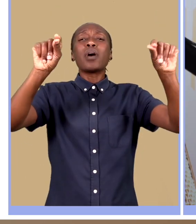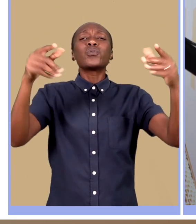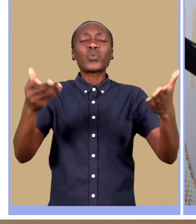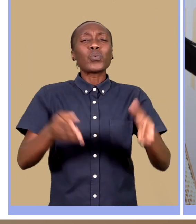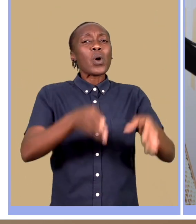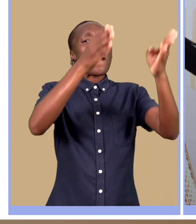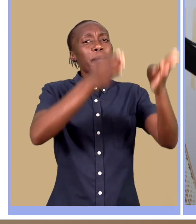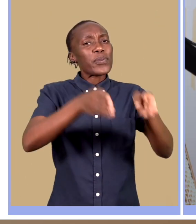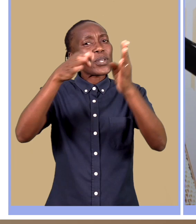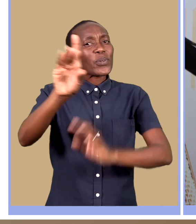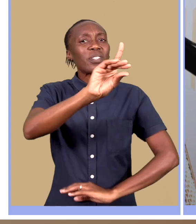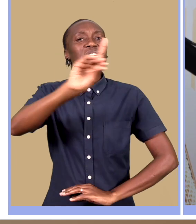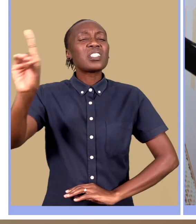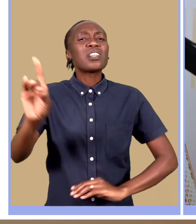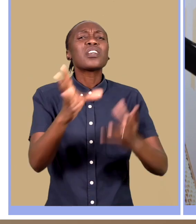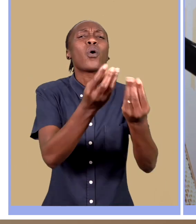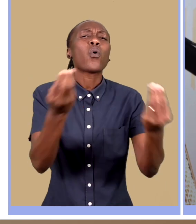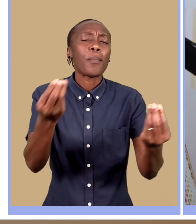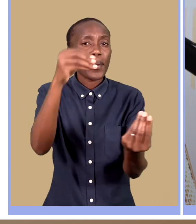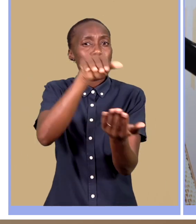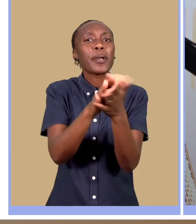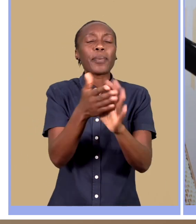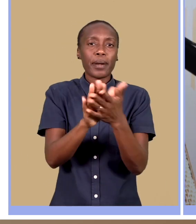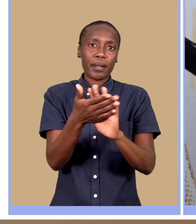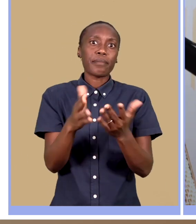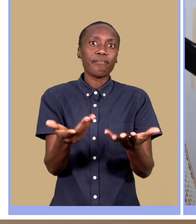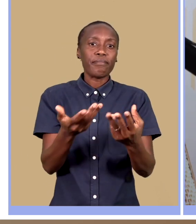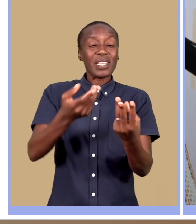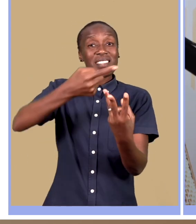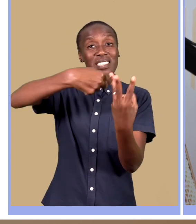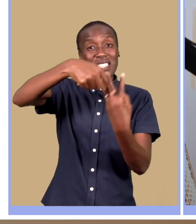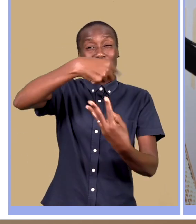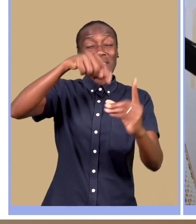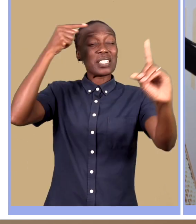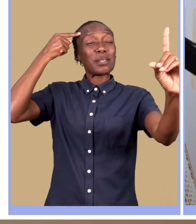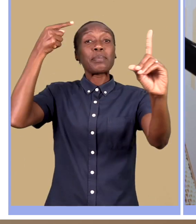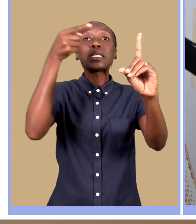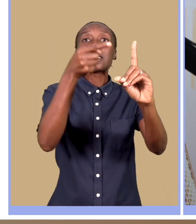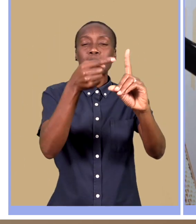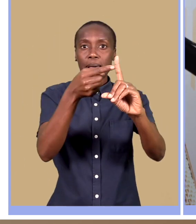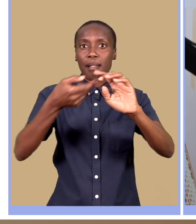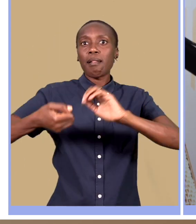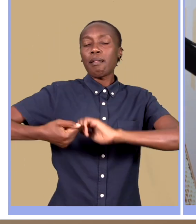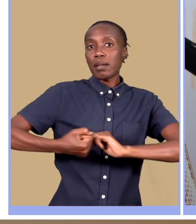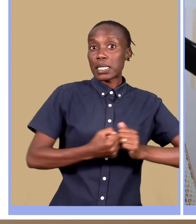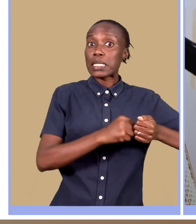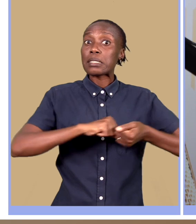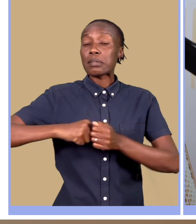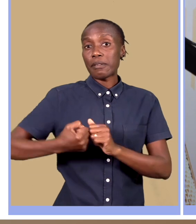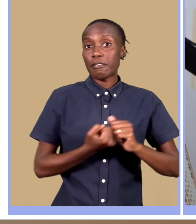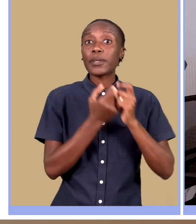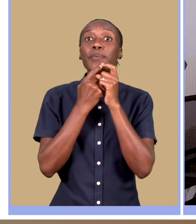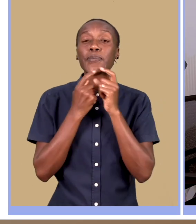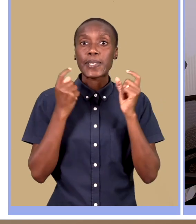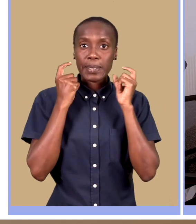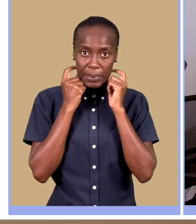com pessoas com deficiência. Portanto, eu acho que são esses três os desafios principais que nós temos neste momento no